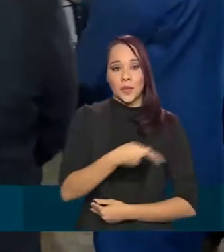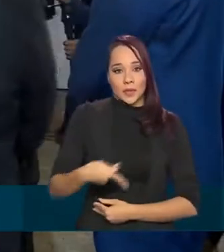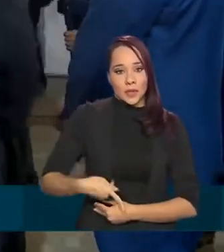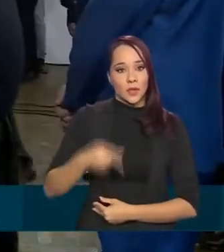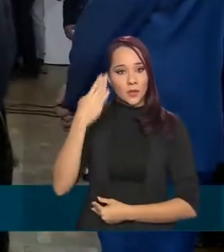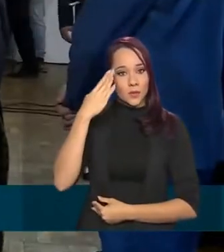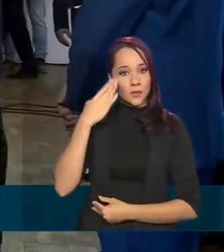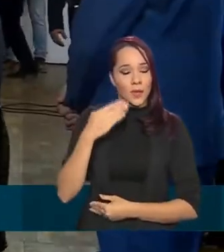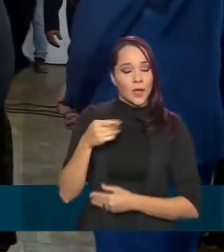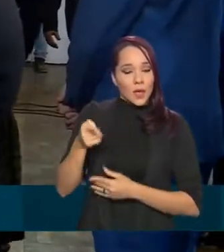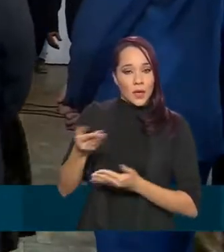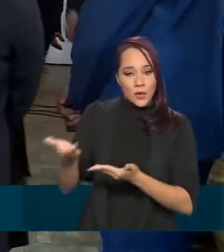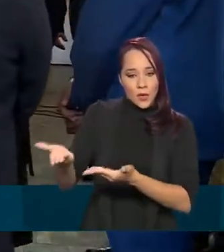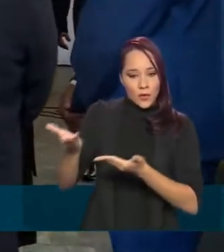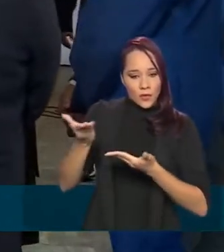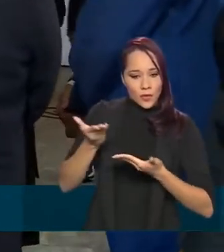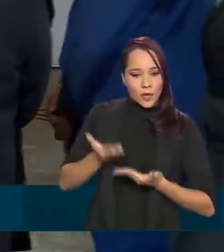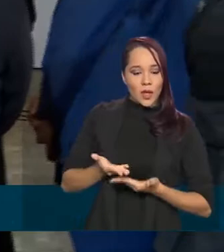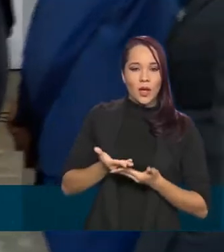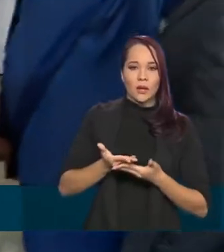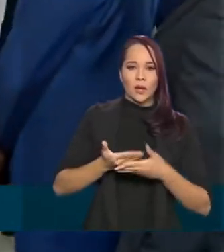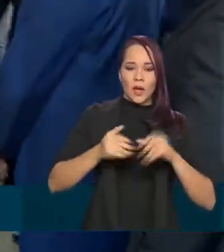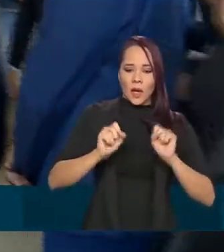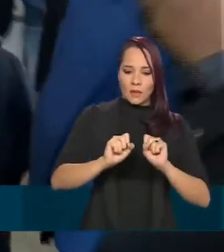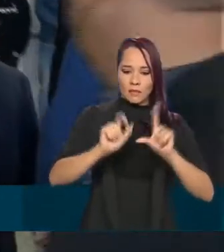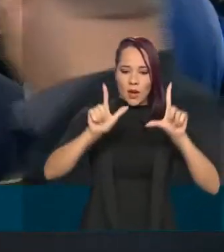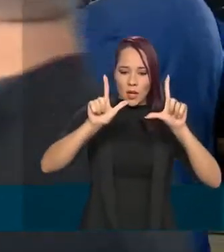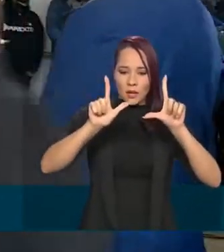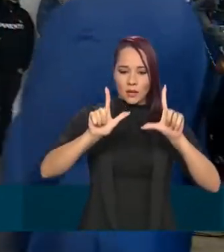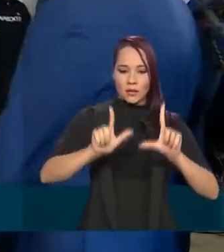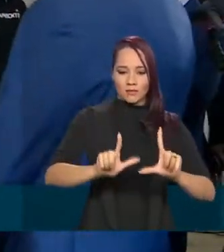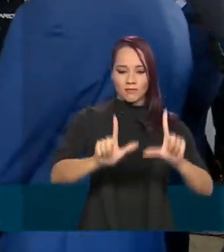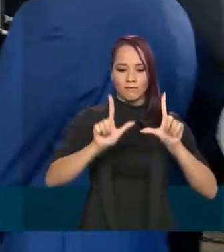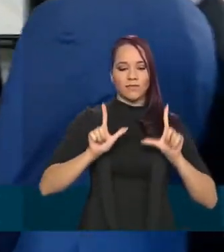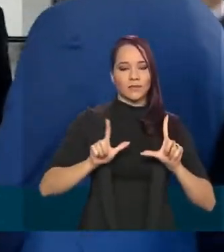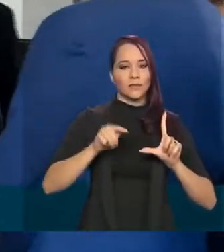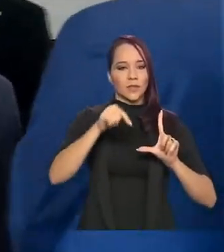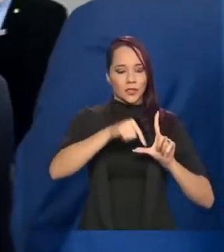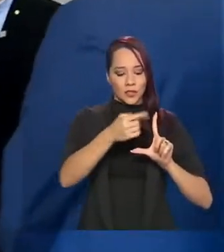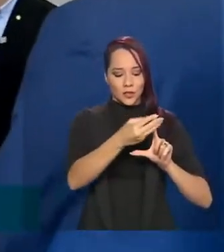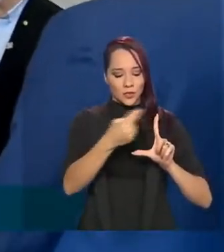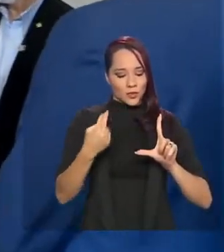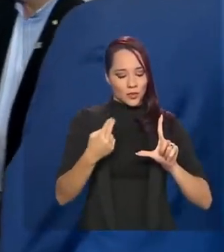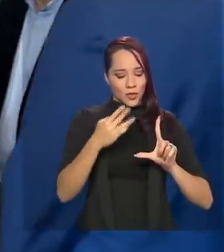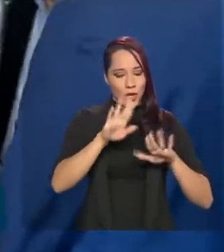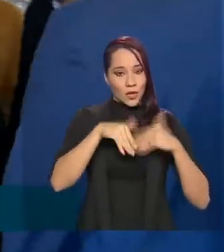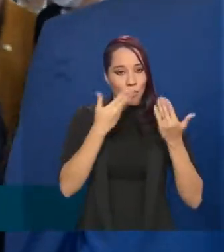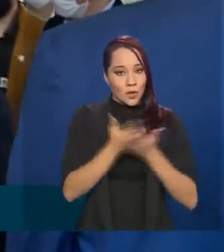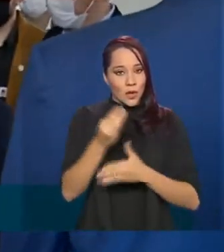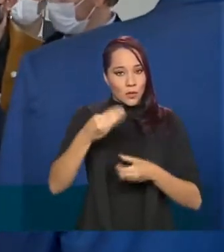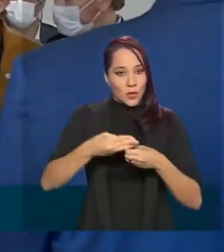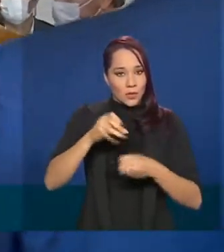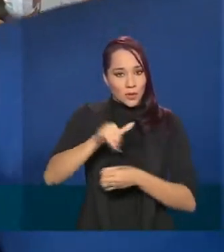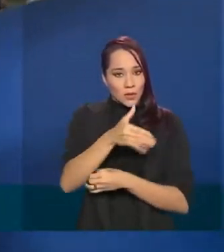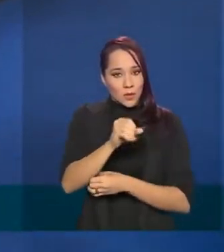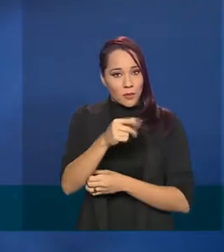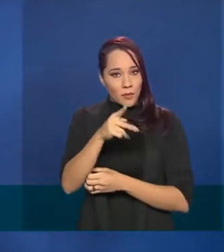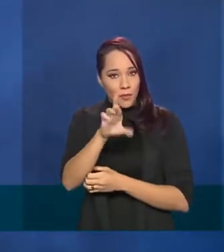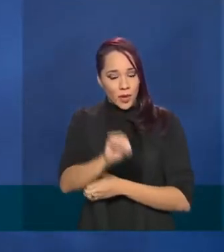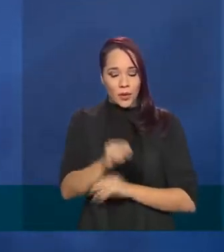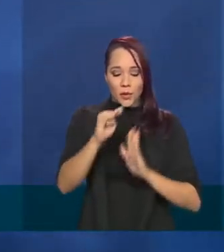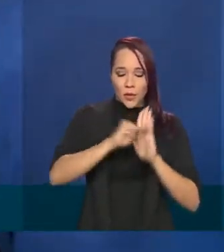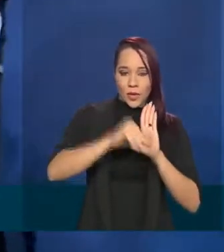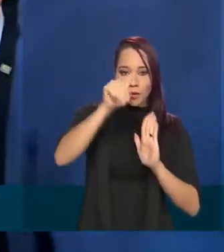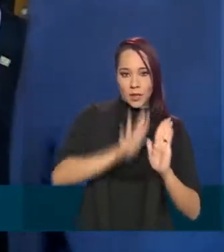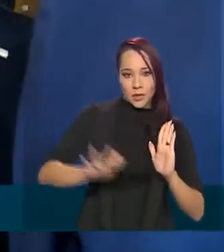República, ele é convidado a descerrar placa alusiva à adesão da Escola Municipal São Pedro ao Programa